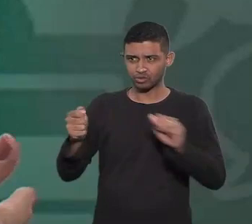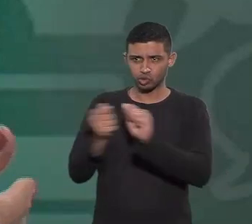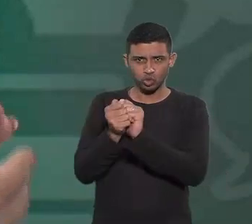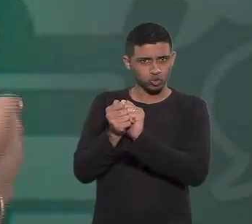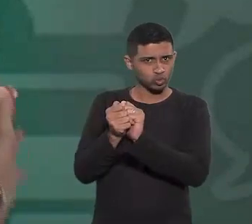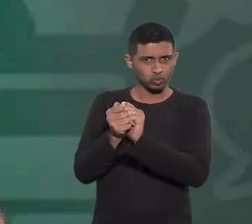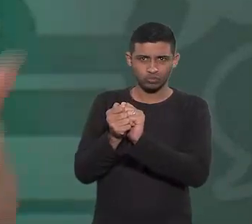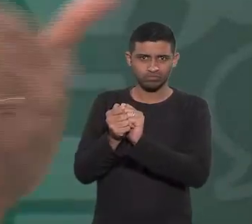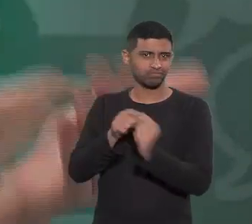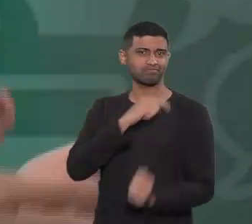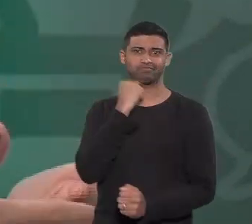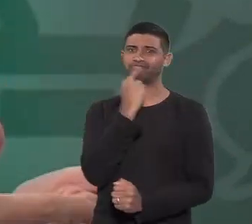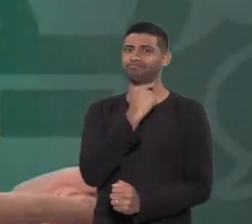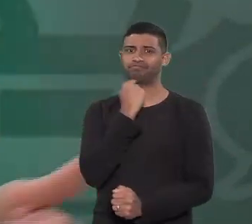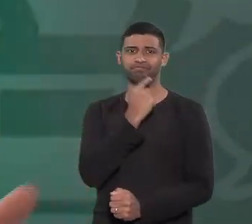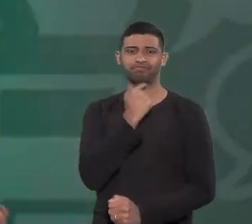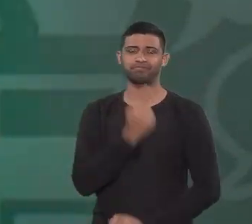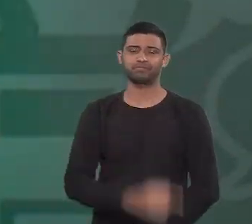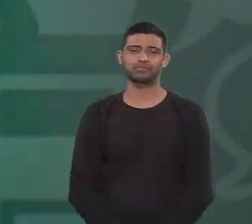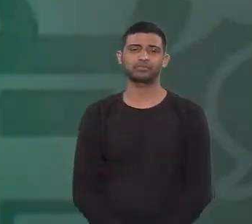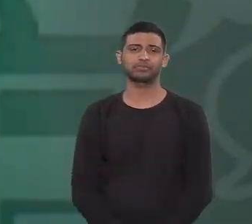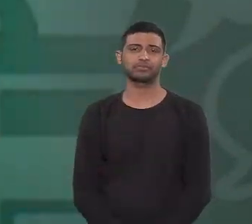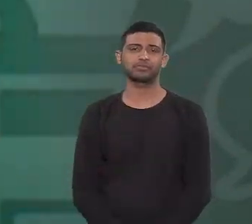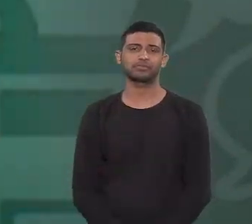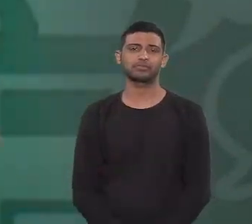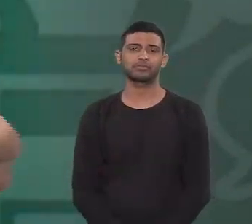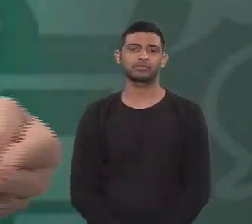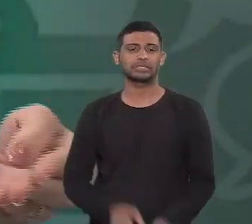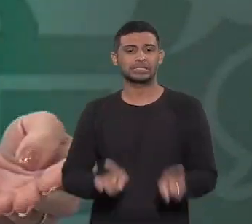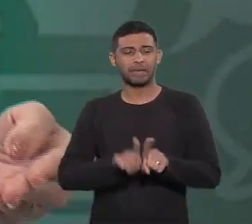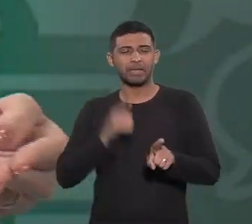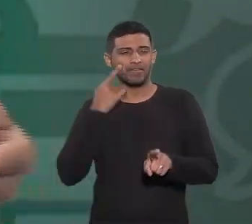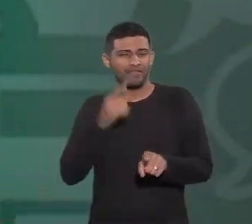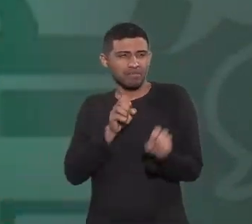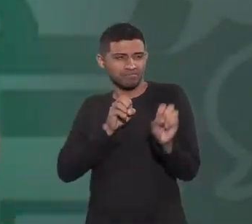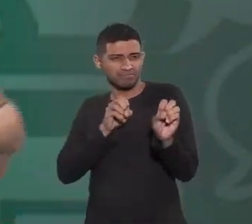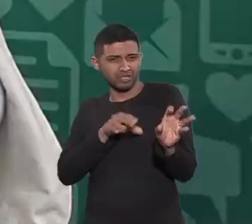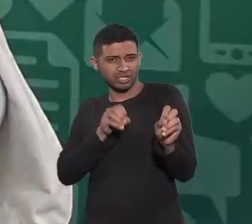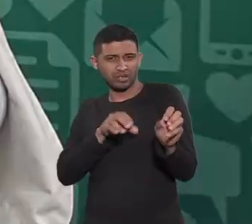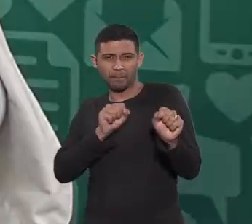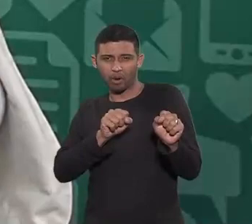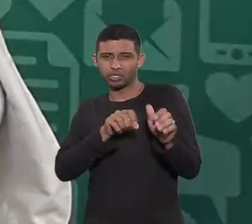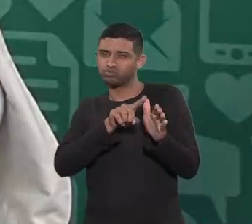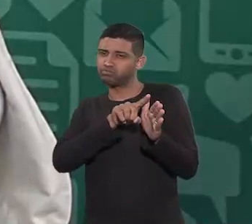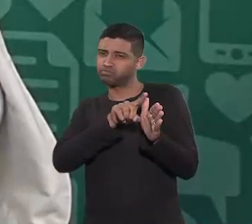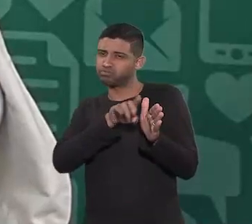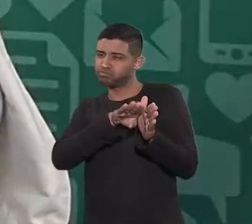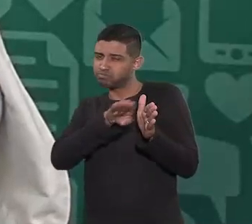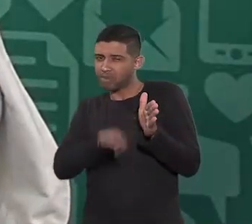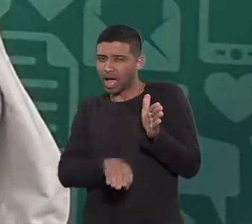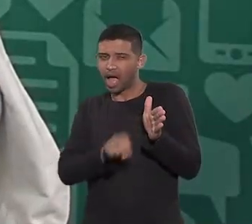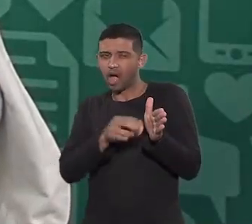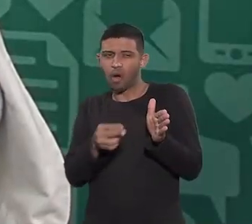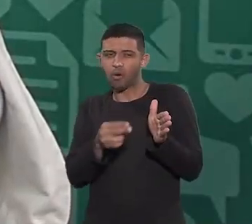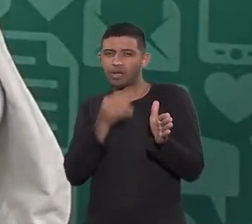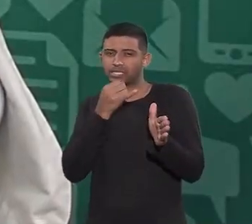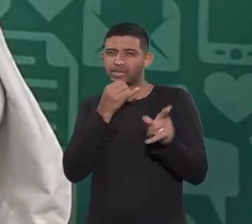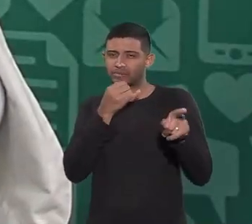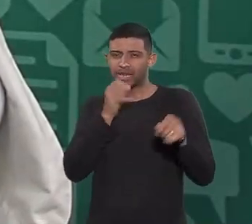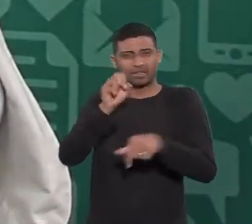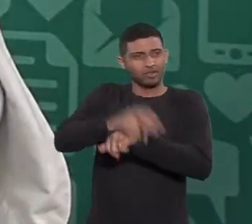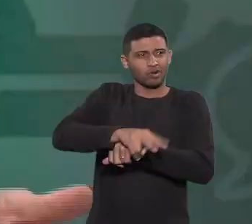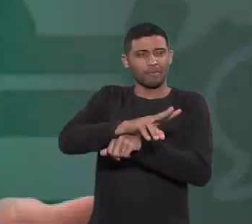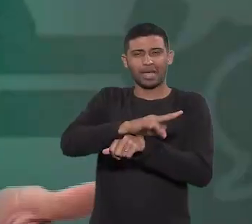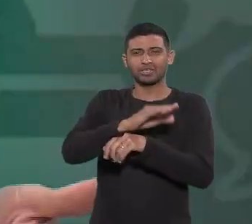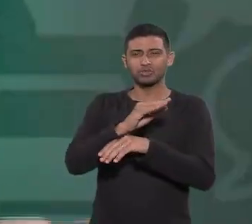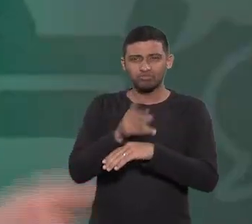acompanhar os demais e a qualidade do ensino ou ia cair ou eles não iam conseguir se manter